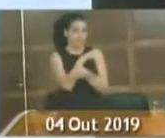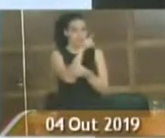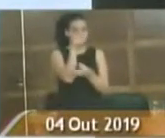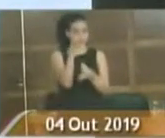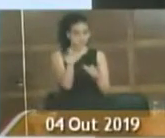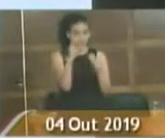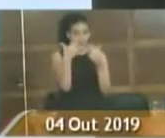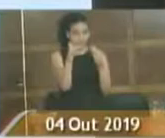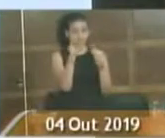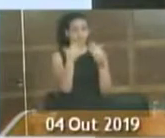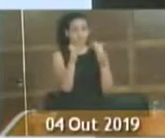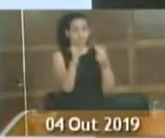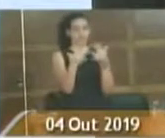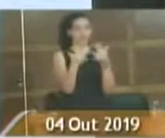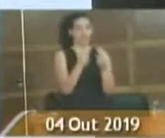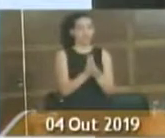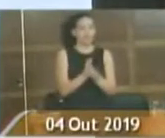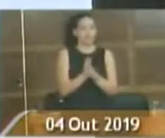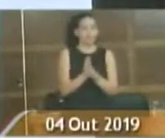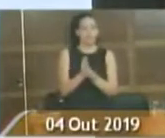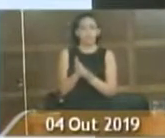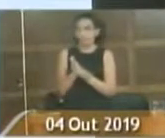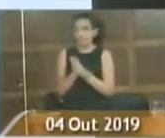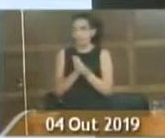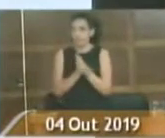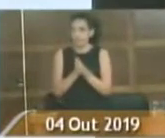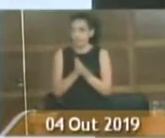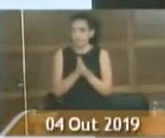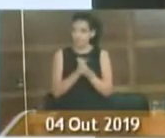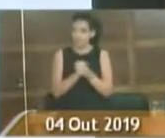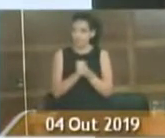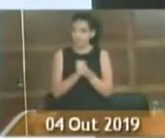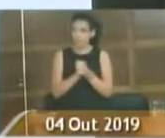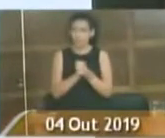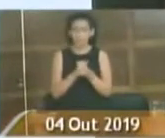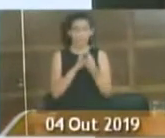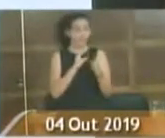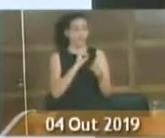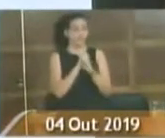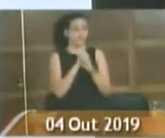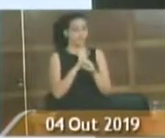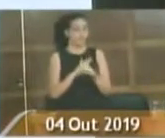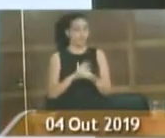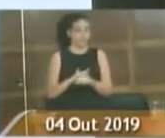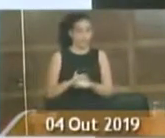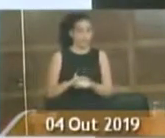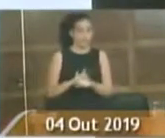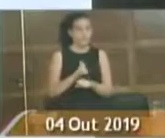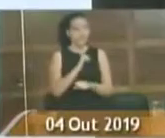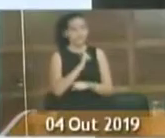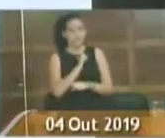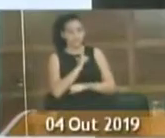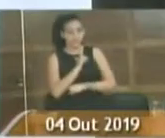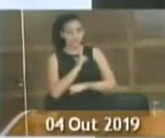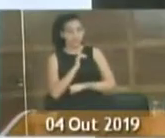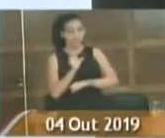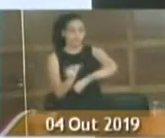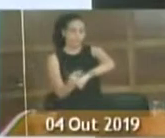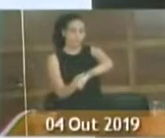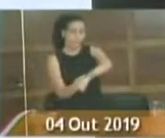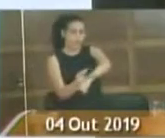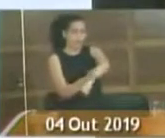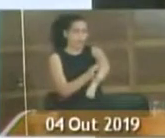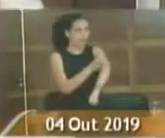adultos prestassem muita atenção nisso. O diagnóstico, além do sinal clínico, óbvio, vimos